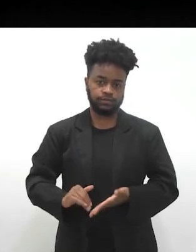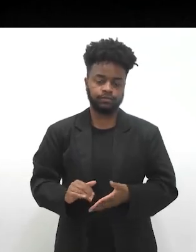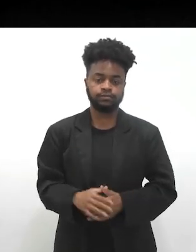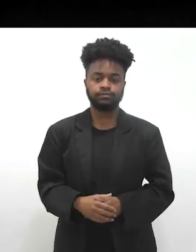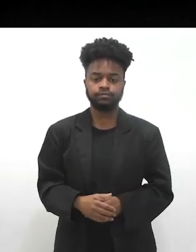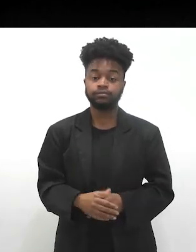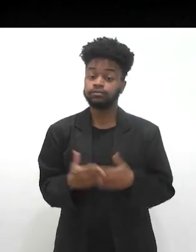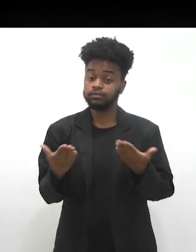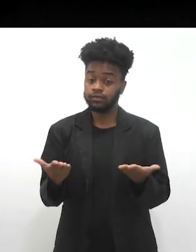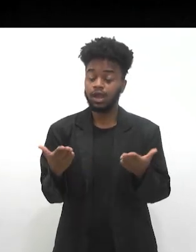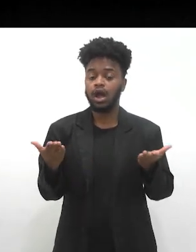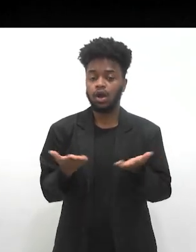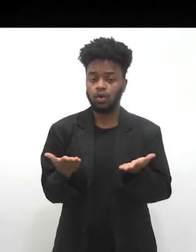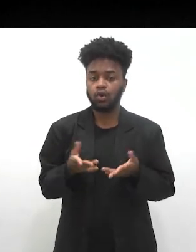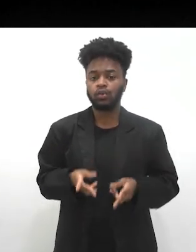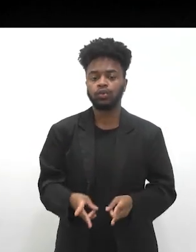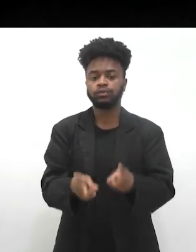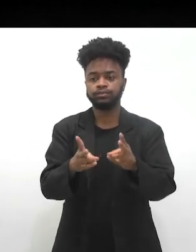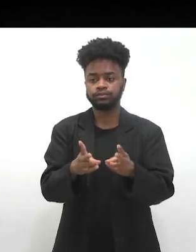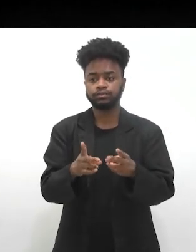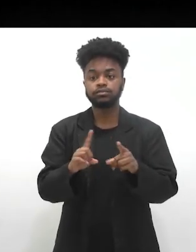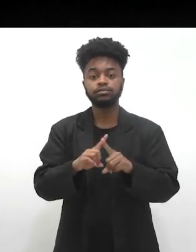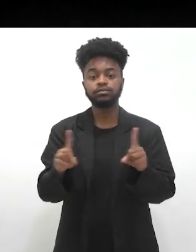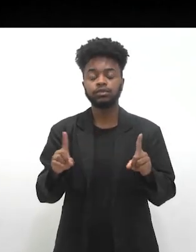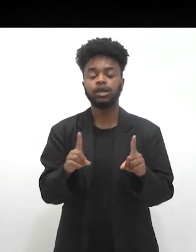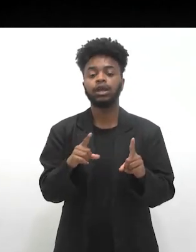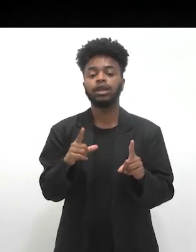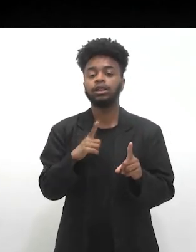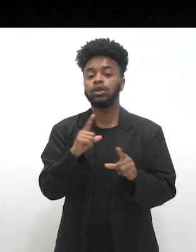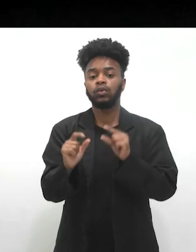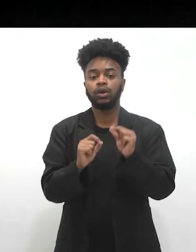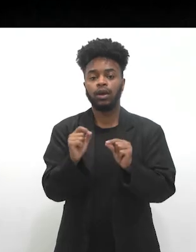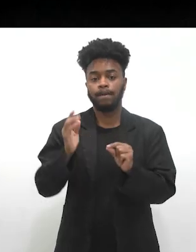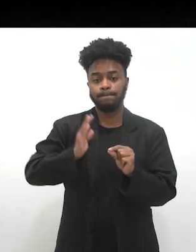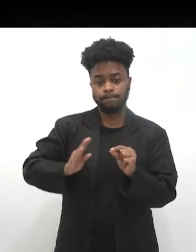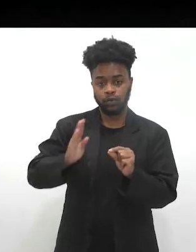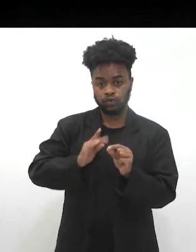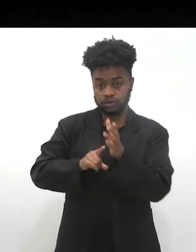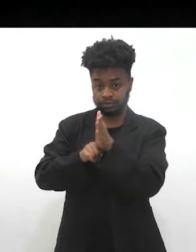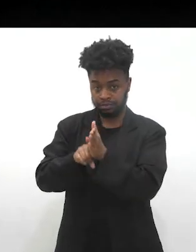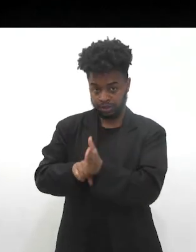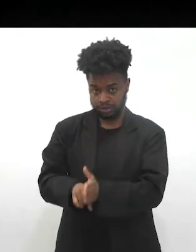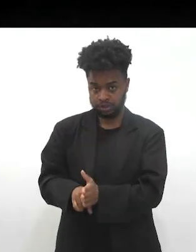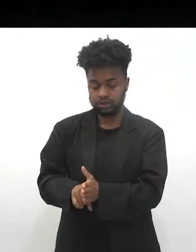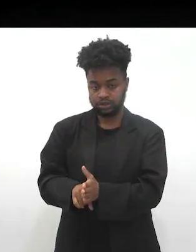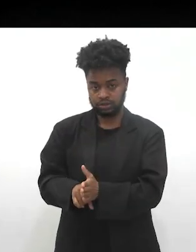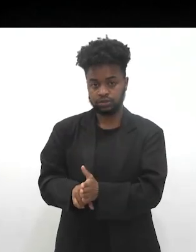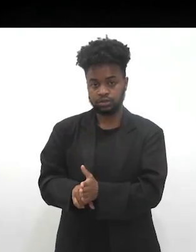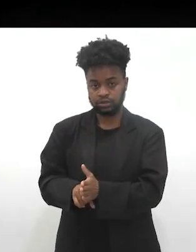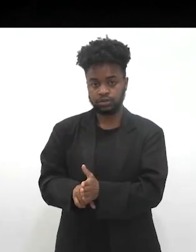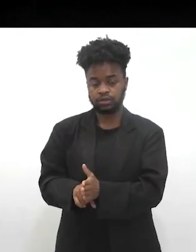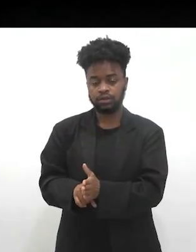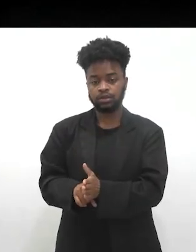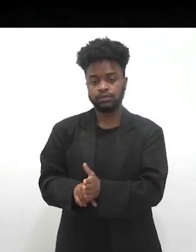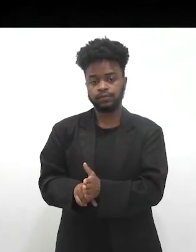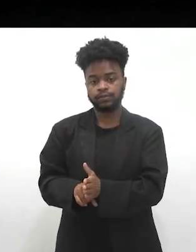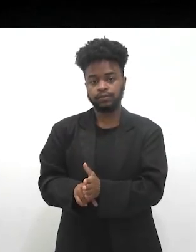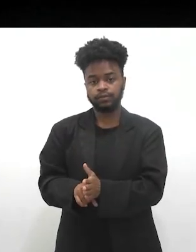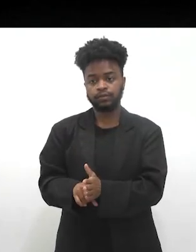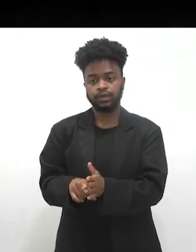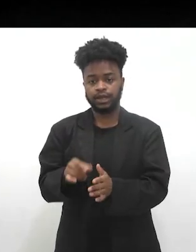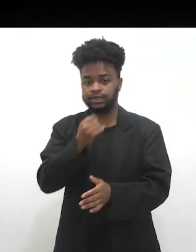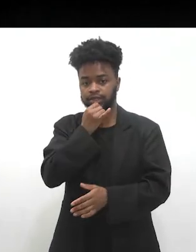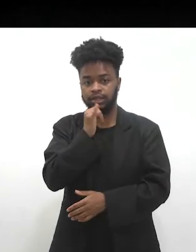tenta cortar. Então, nesse momento, a gente mantém. Só que aí eu só quero diferenciar que existe as bolsas de pesquisa, e